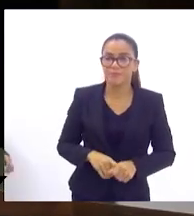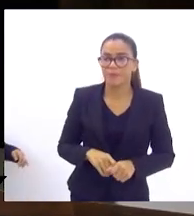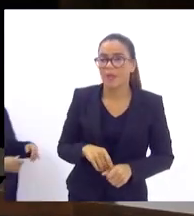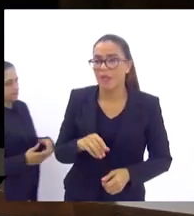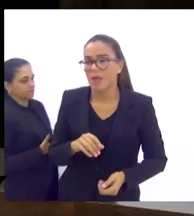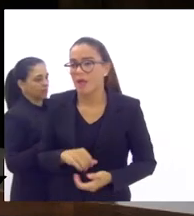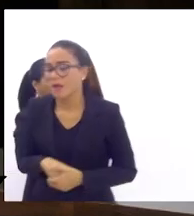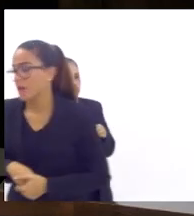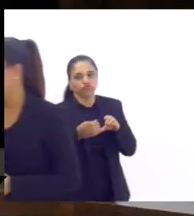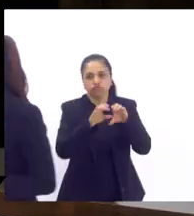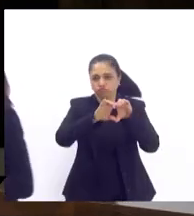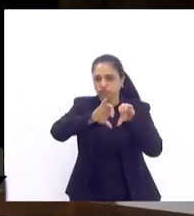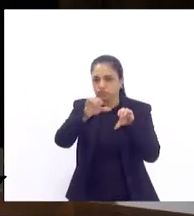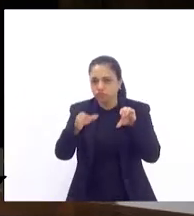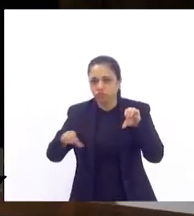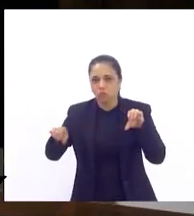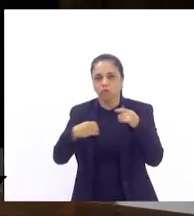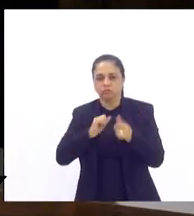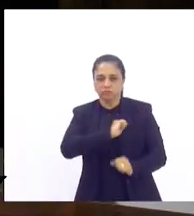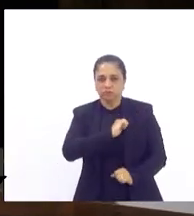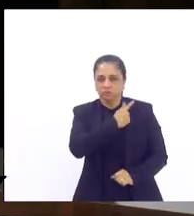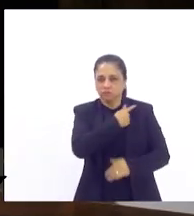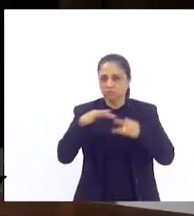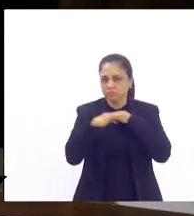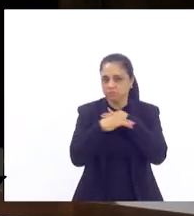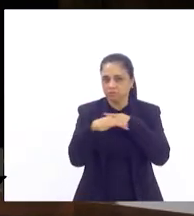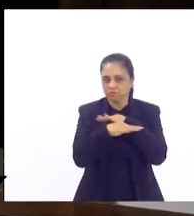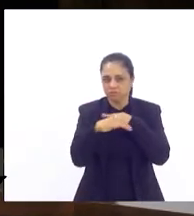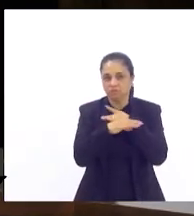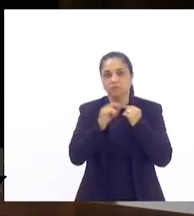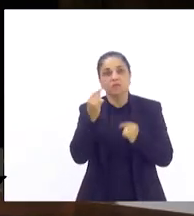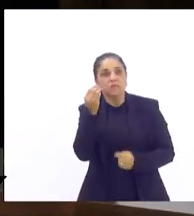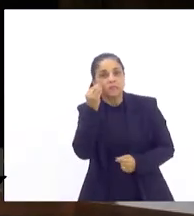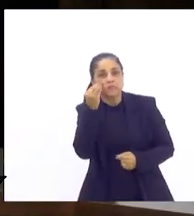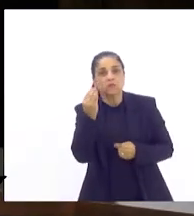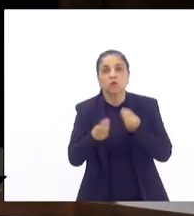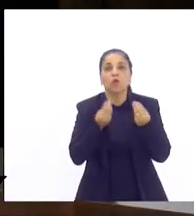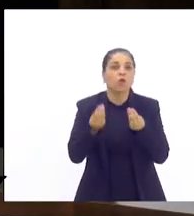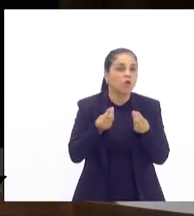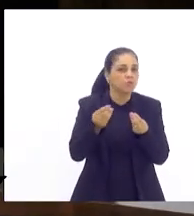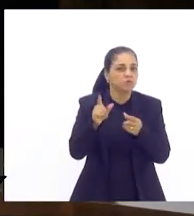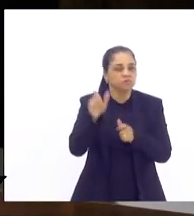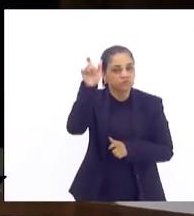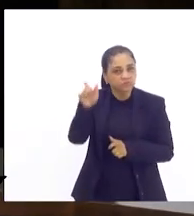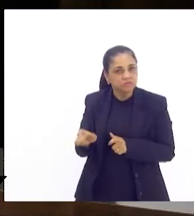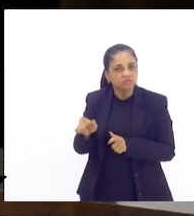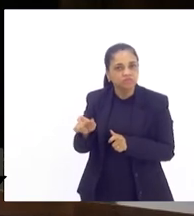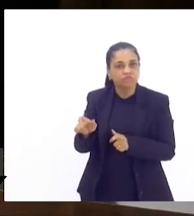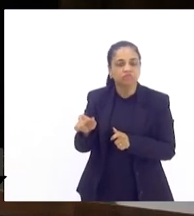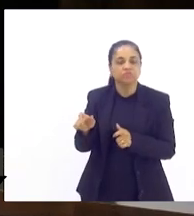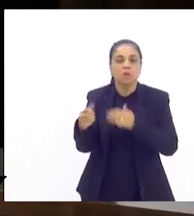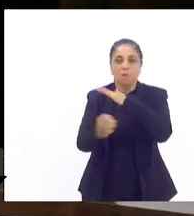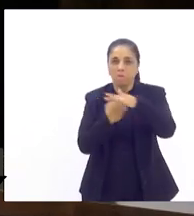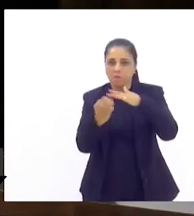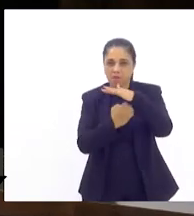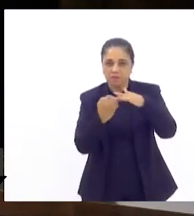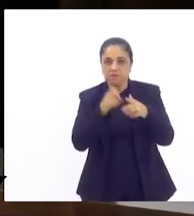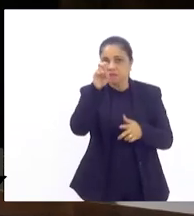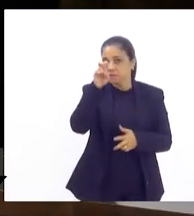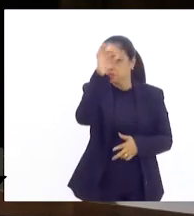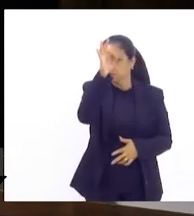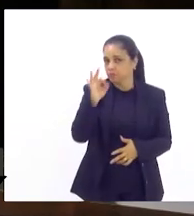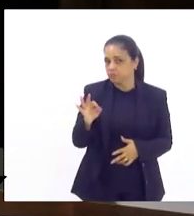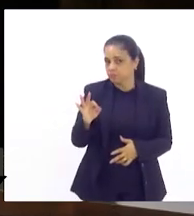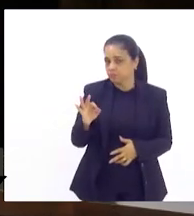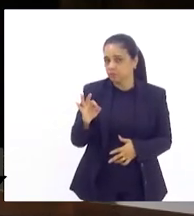cidade de São Gonçalo, tendo em vista que apenas, segundo eles mesmo, apenas 5% do